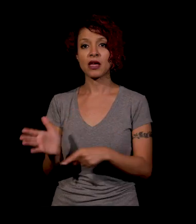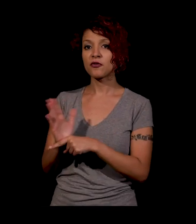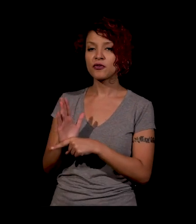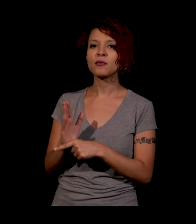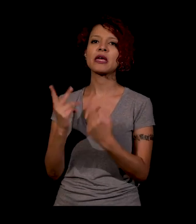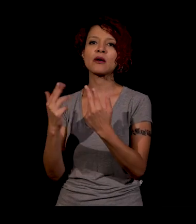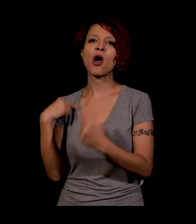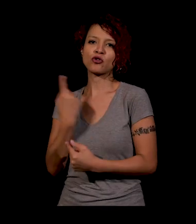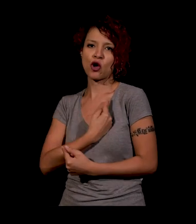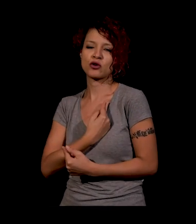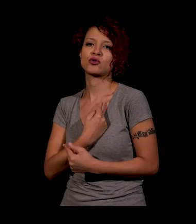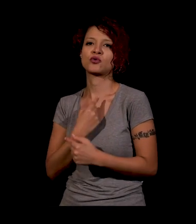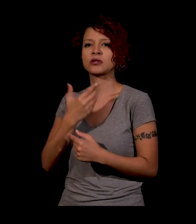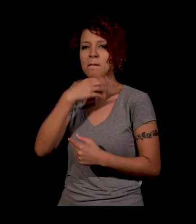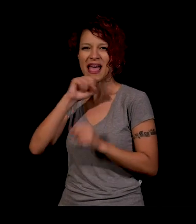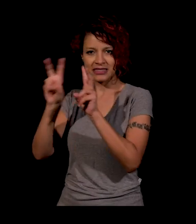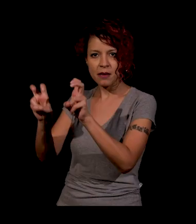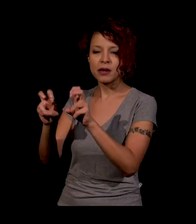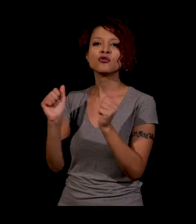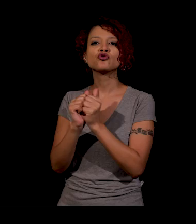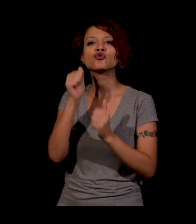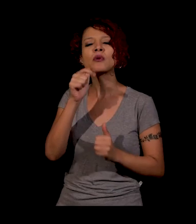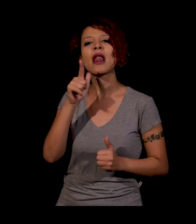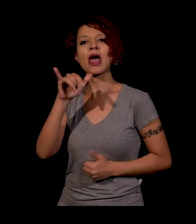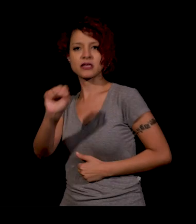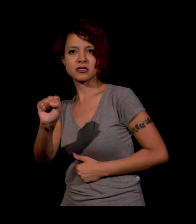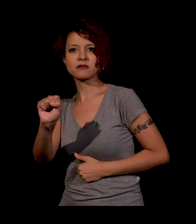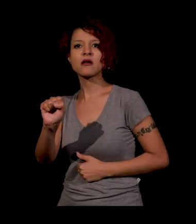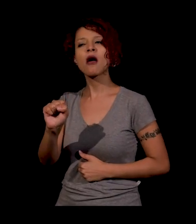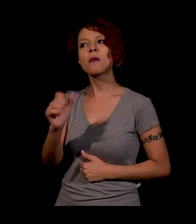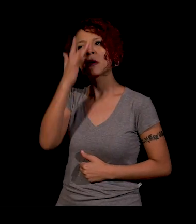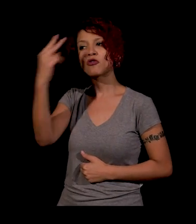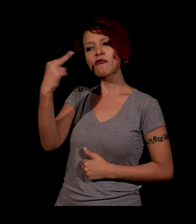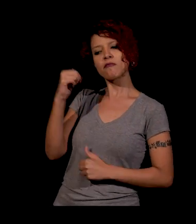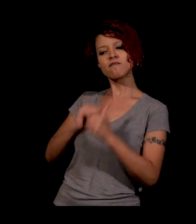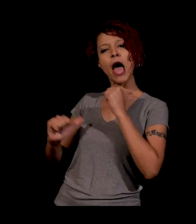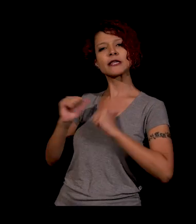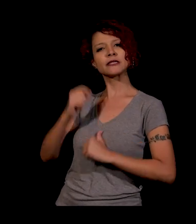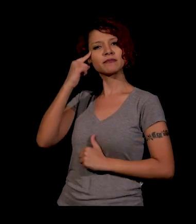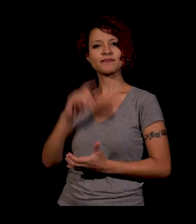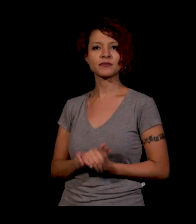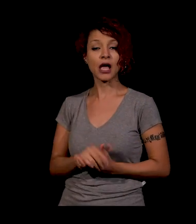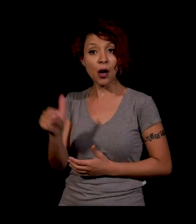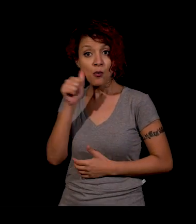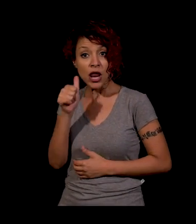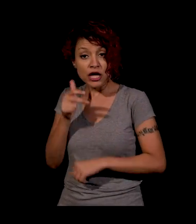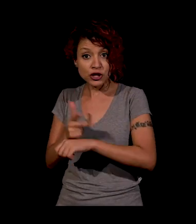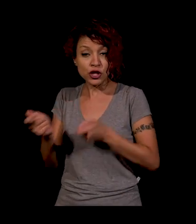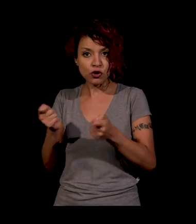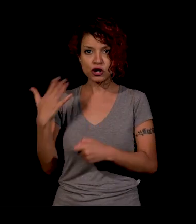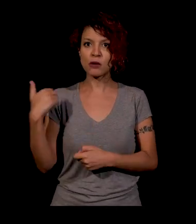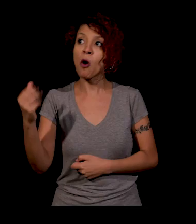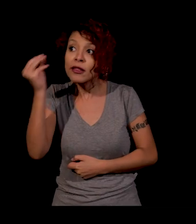O filme com a Laís Bodan, acho que foi um filme que acho que fez as pessoas me respeitarem como atriz. Laís Bodan, quando ela me chamou pro filme, ela me chamou pra fazer um teste. Eu falei,